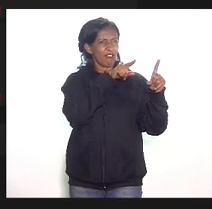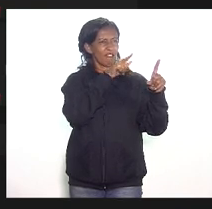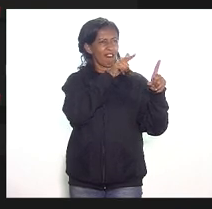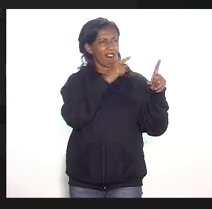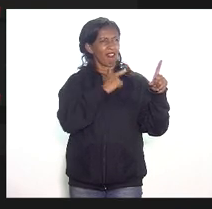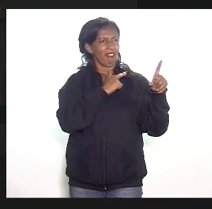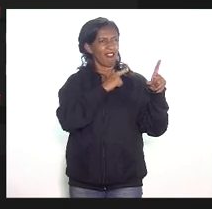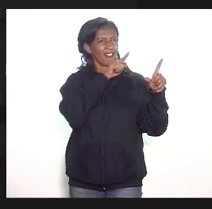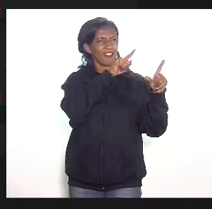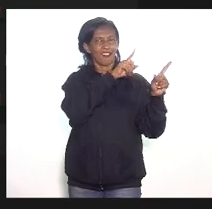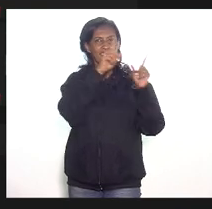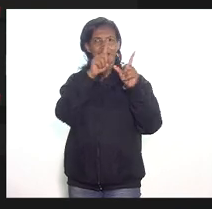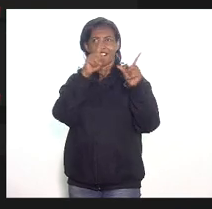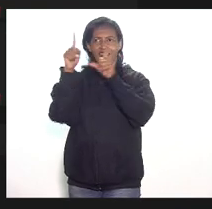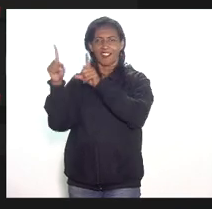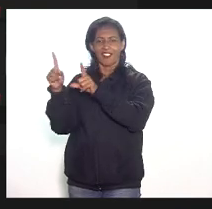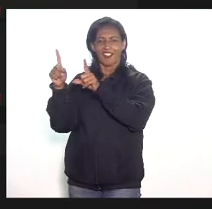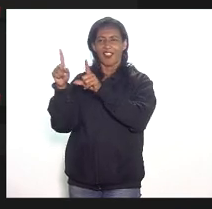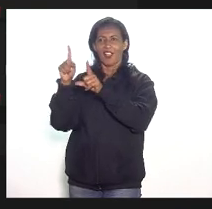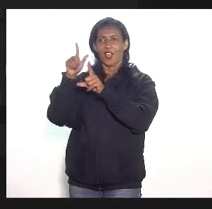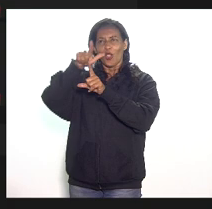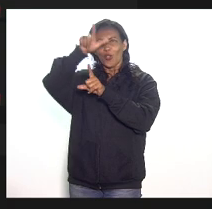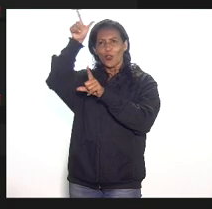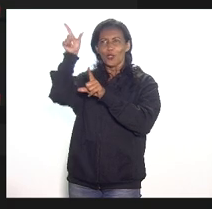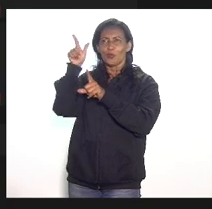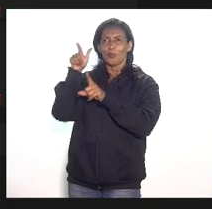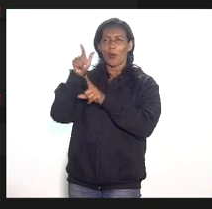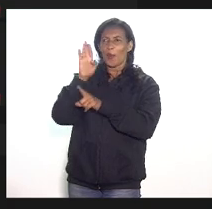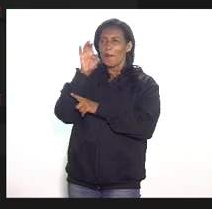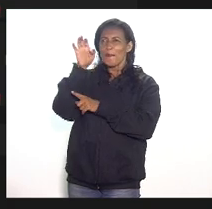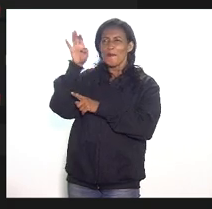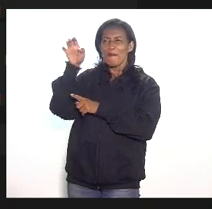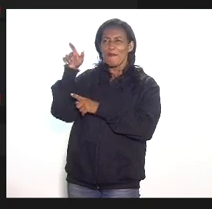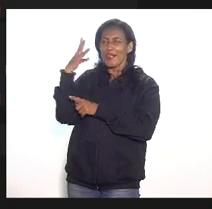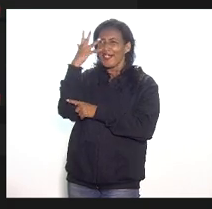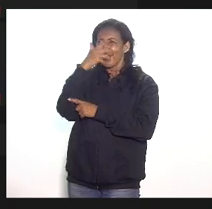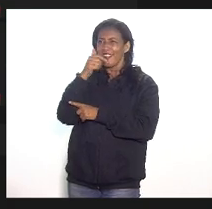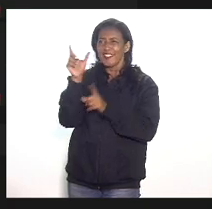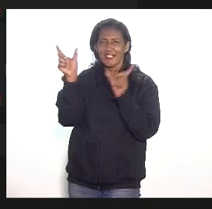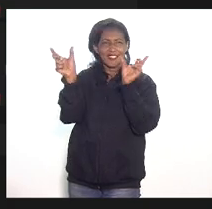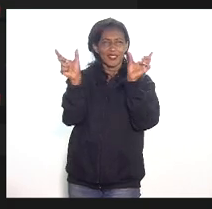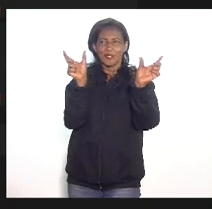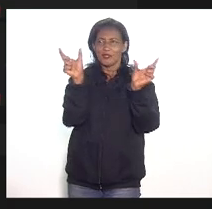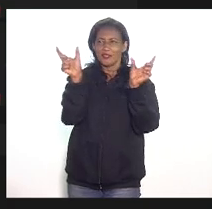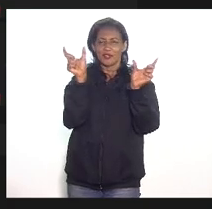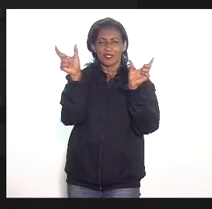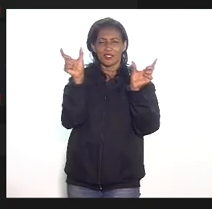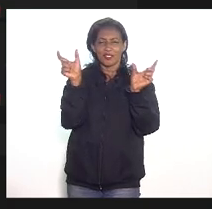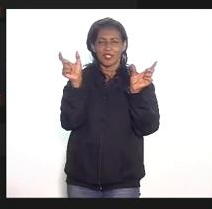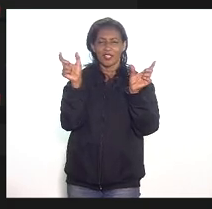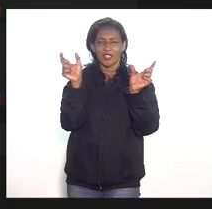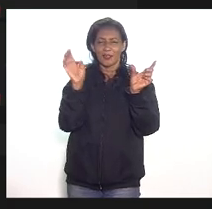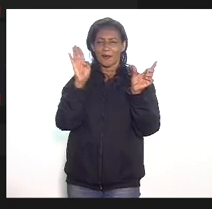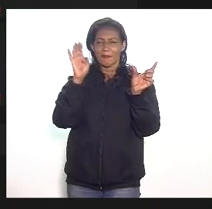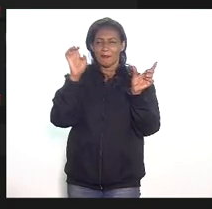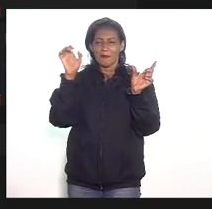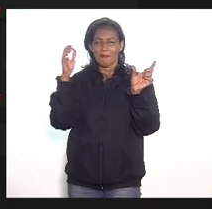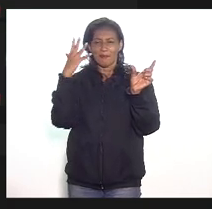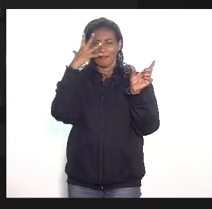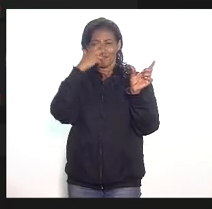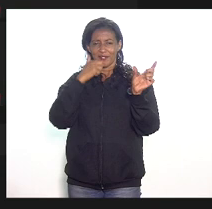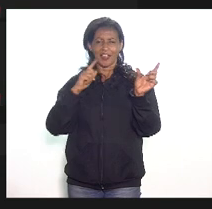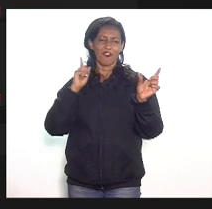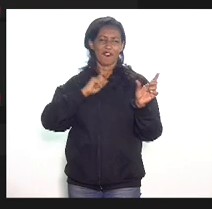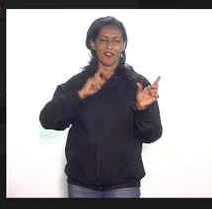quadradinho com o Luiz Paulo, com esse bebezinho lindo aí. Flamenguista. para deixar registrado que eu não podia, bebezinho lindo, politizado e